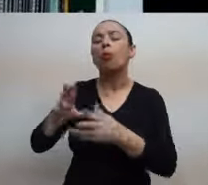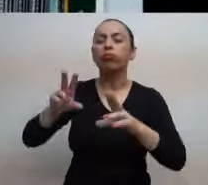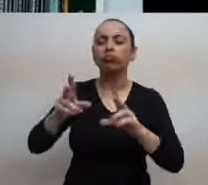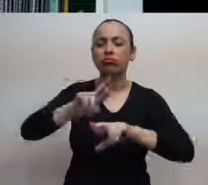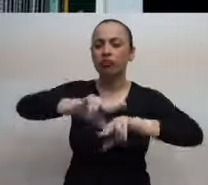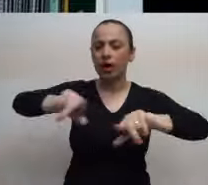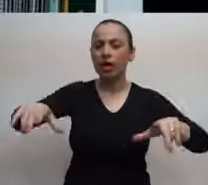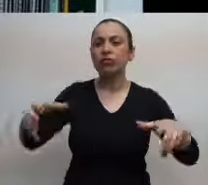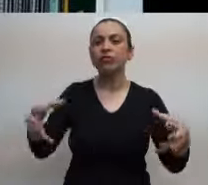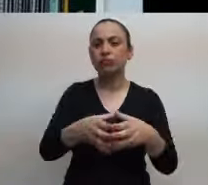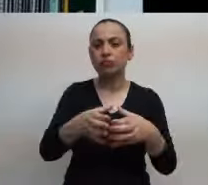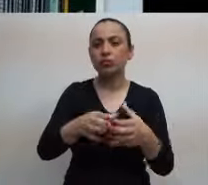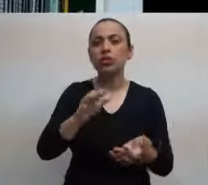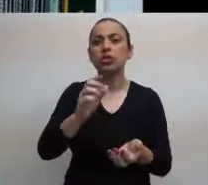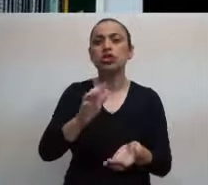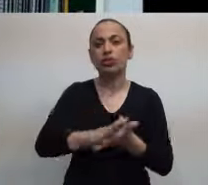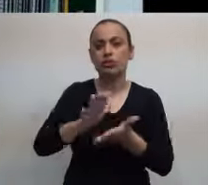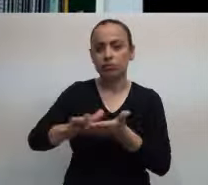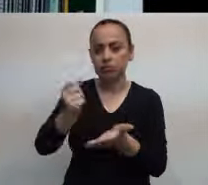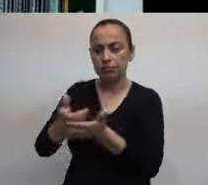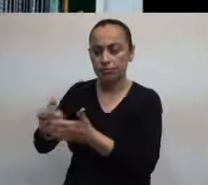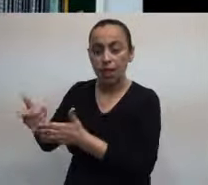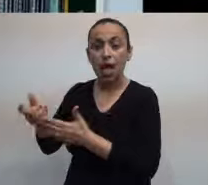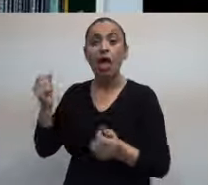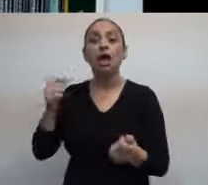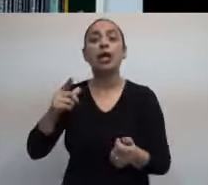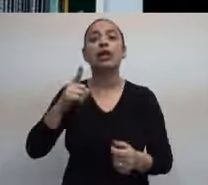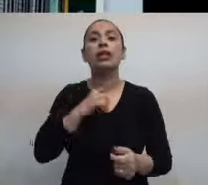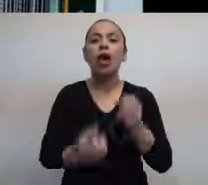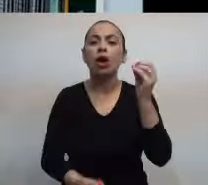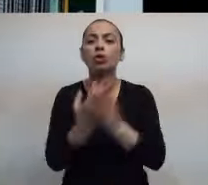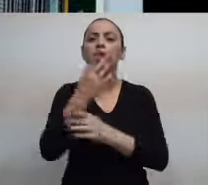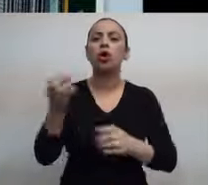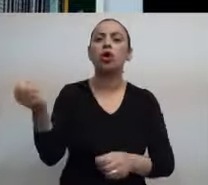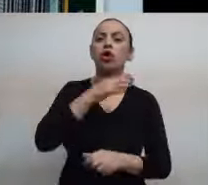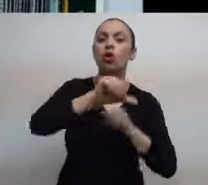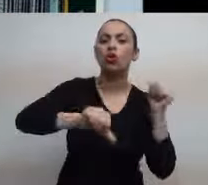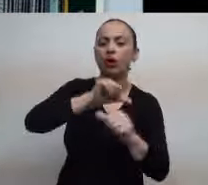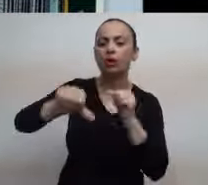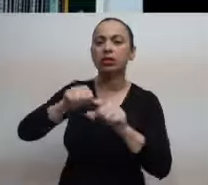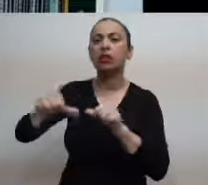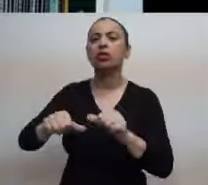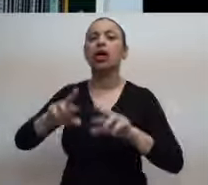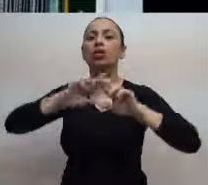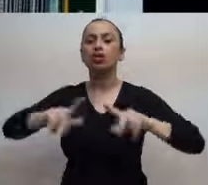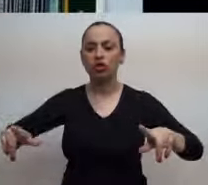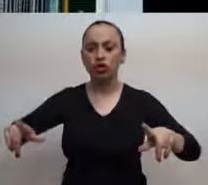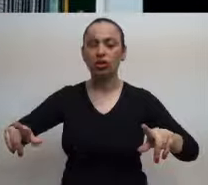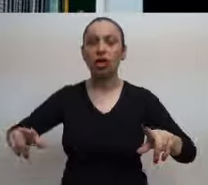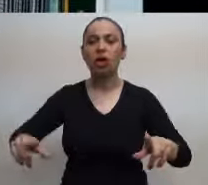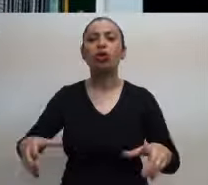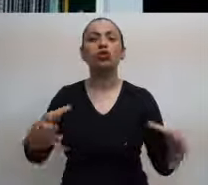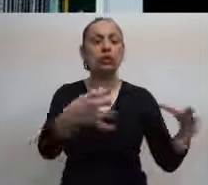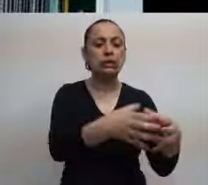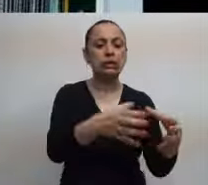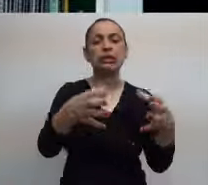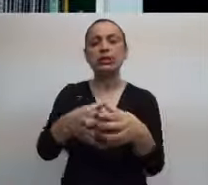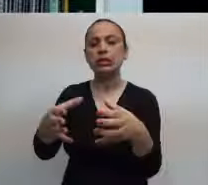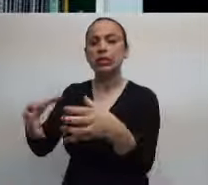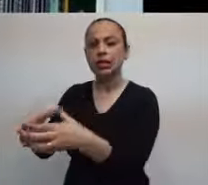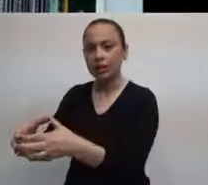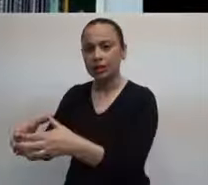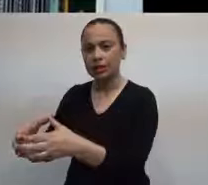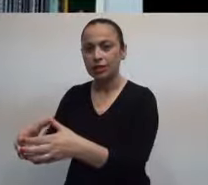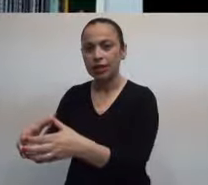de consumidores, acaba por determinar a construção e a renovação da distinção das